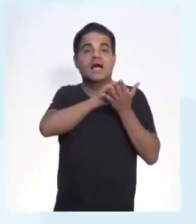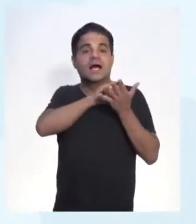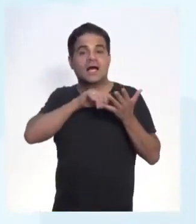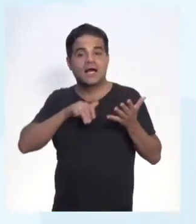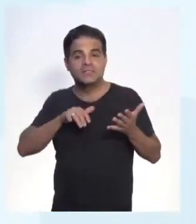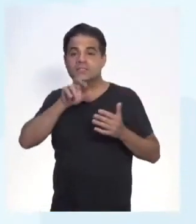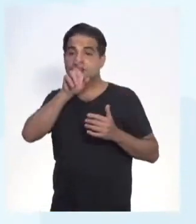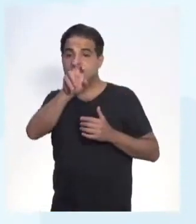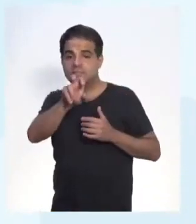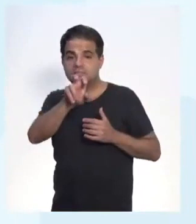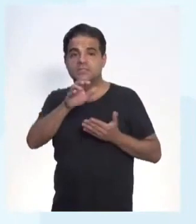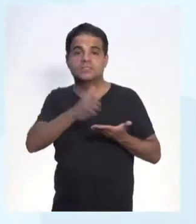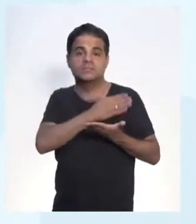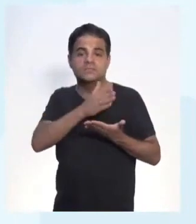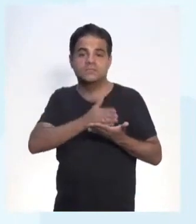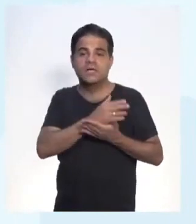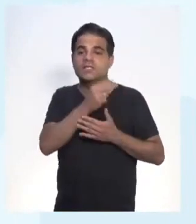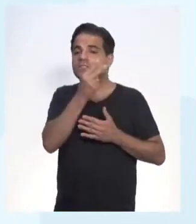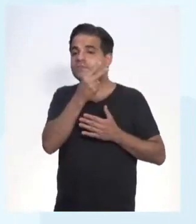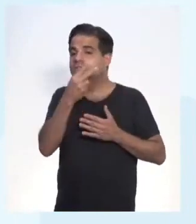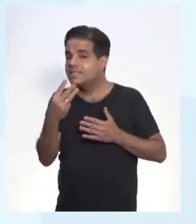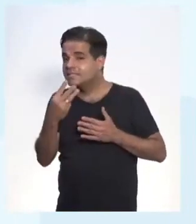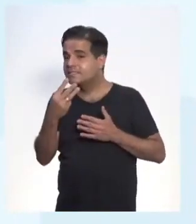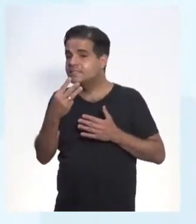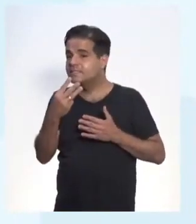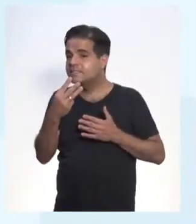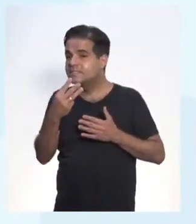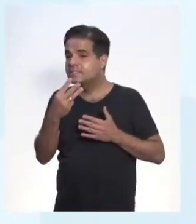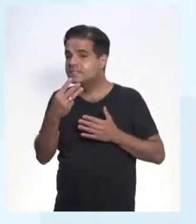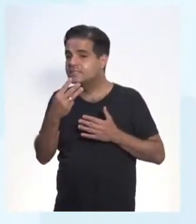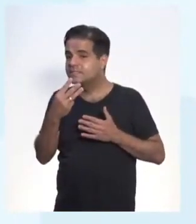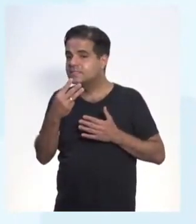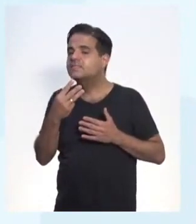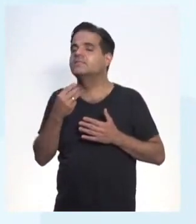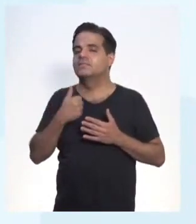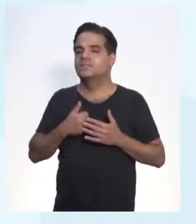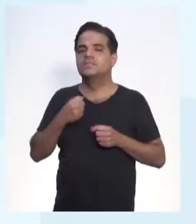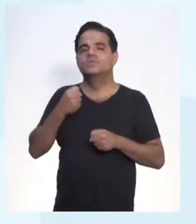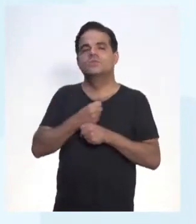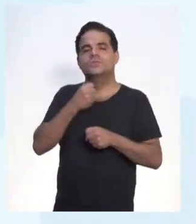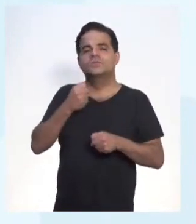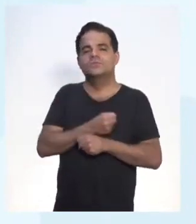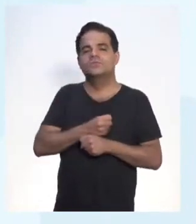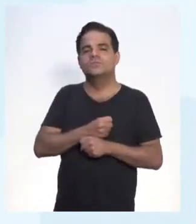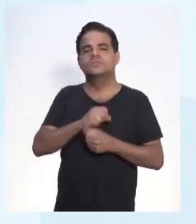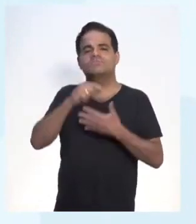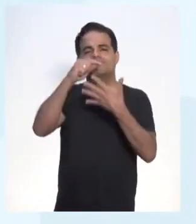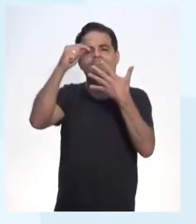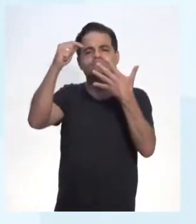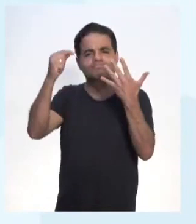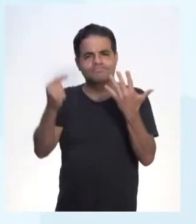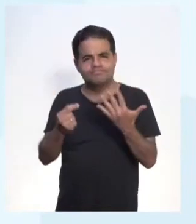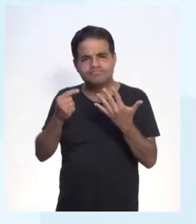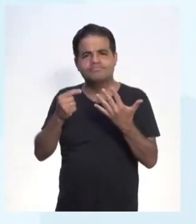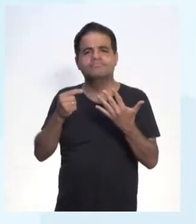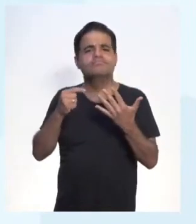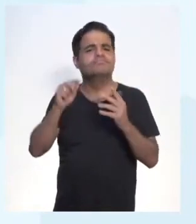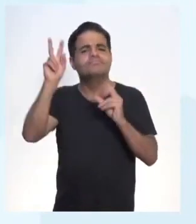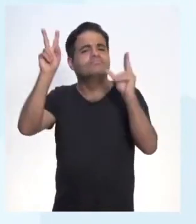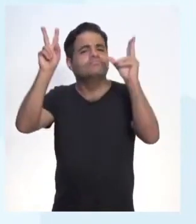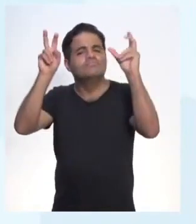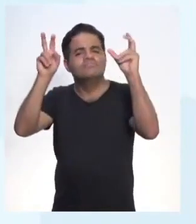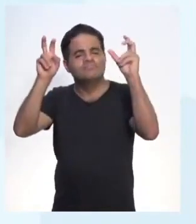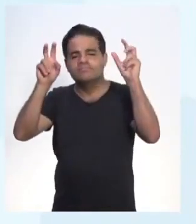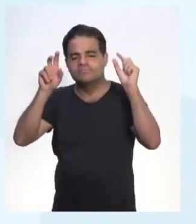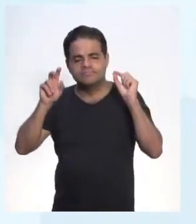Atividade 5, página 23. Construa um diagrama de árvore